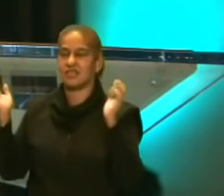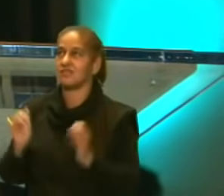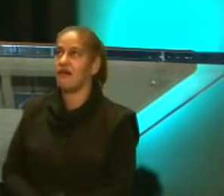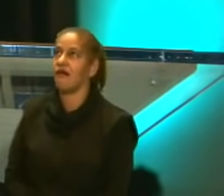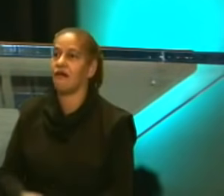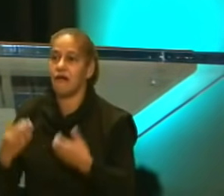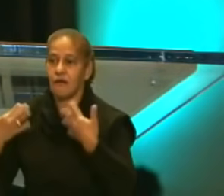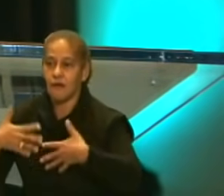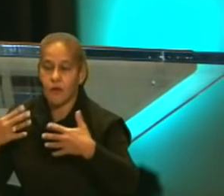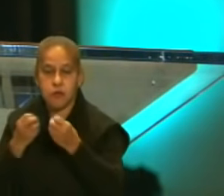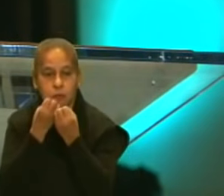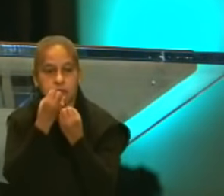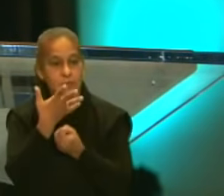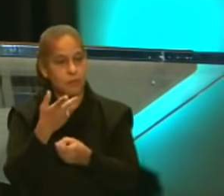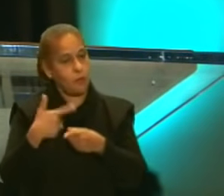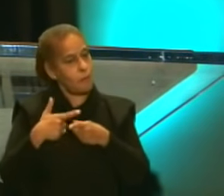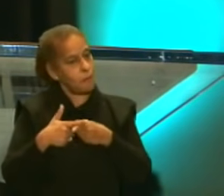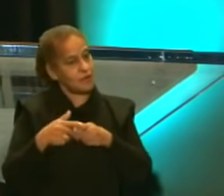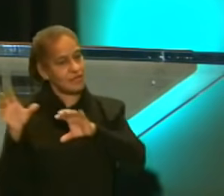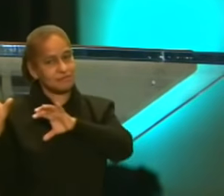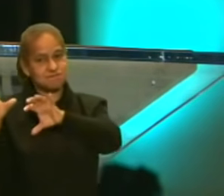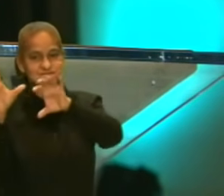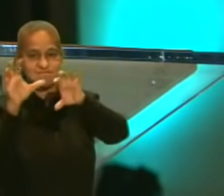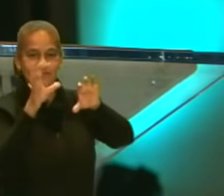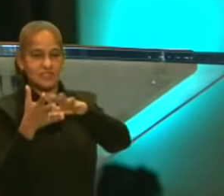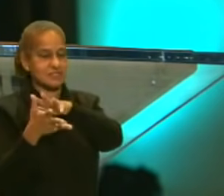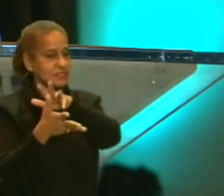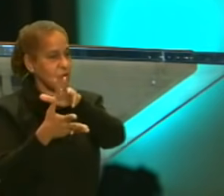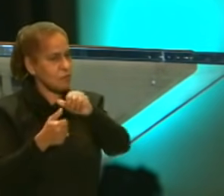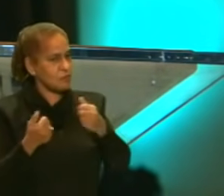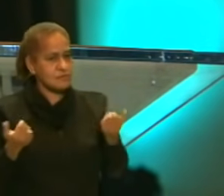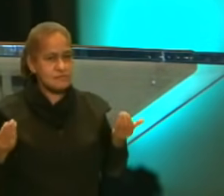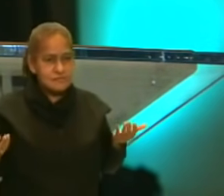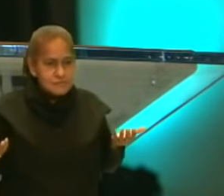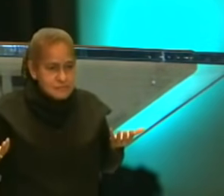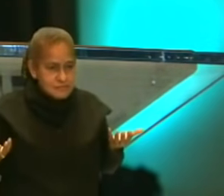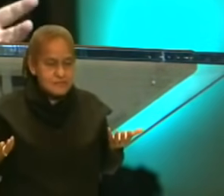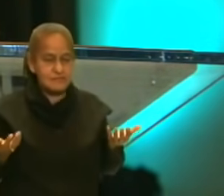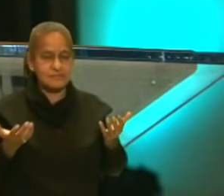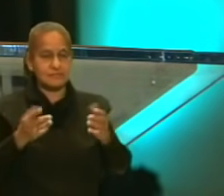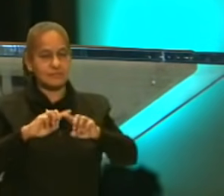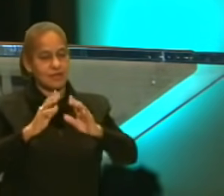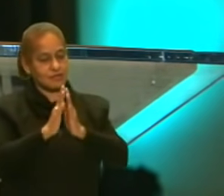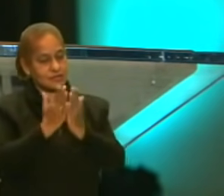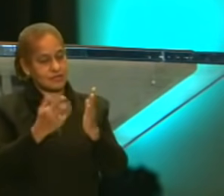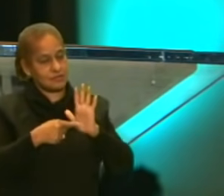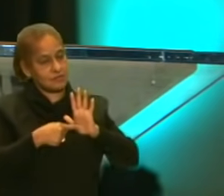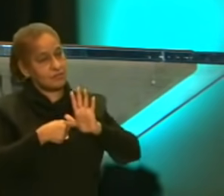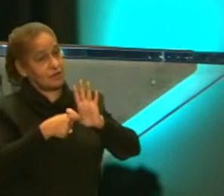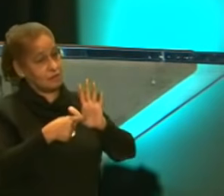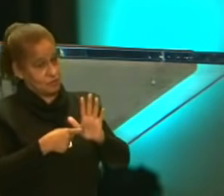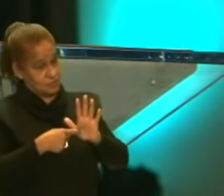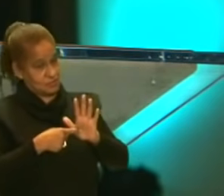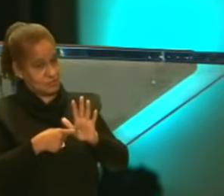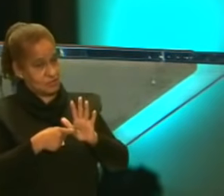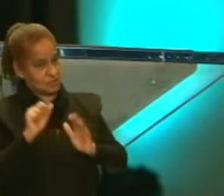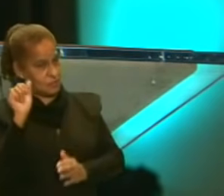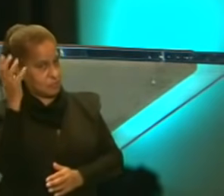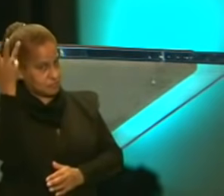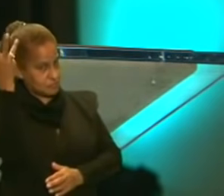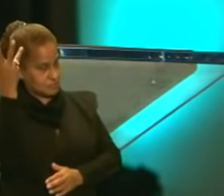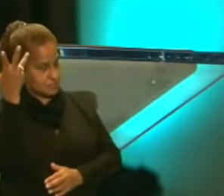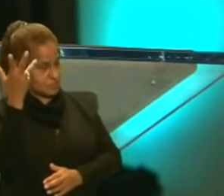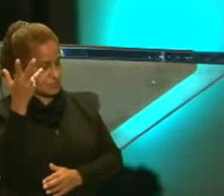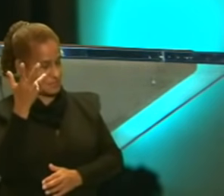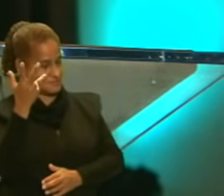que a igreja tem influenciado o mundo. Mas o que a Bíblia diz é que, de um modo sobrenatural, a